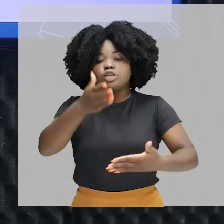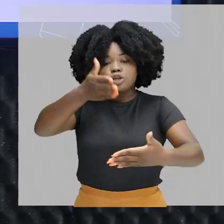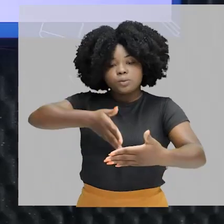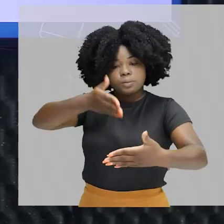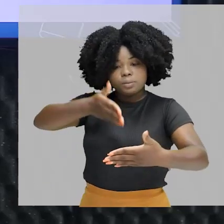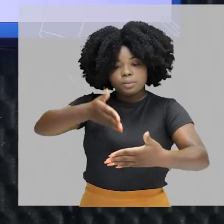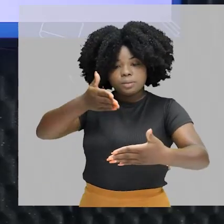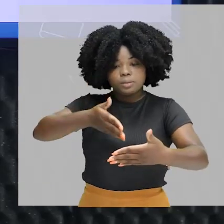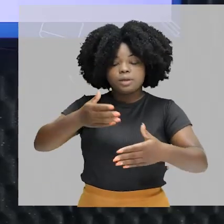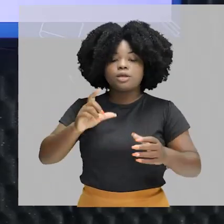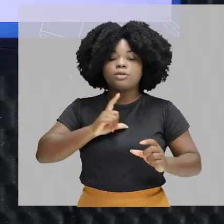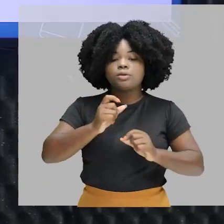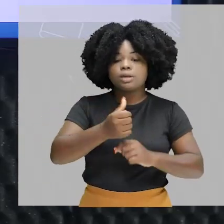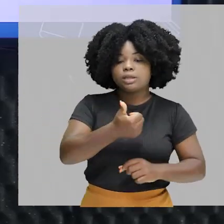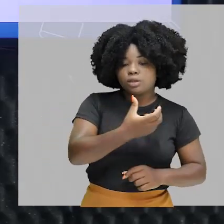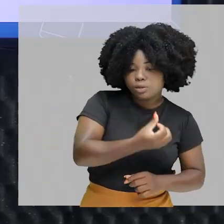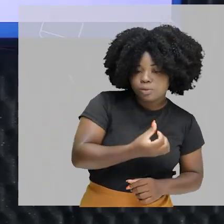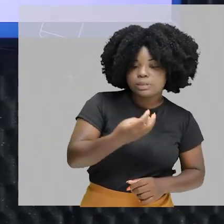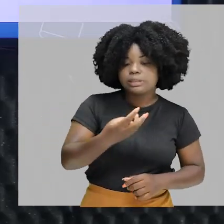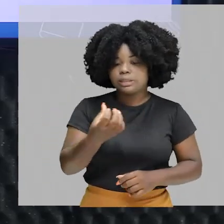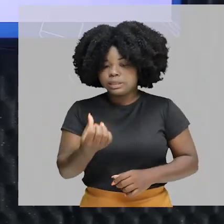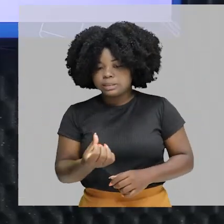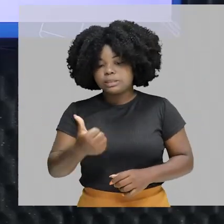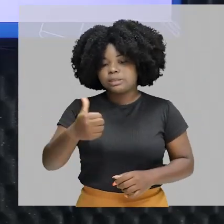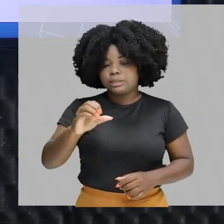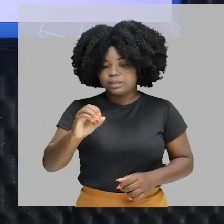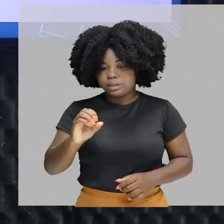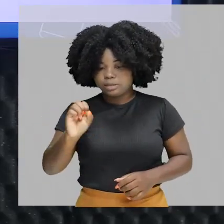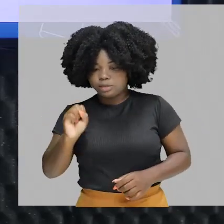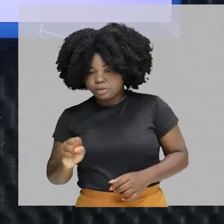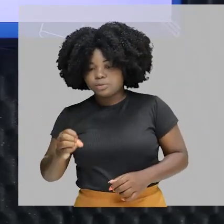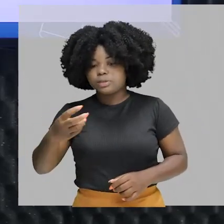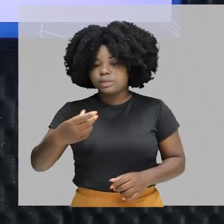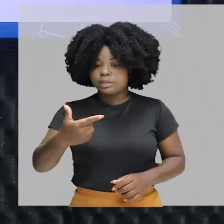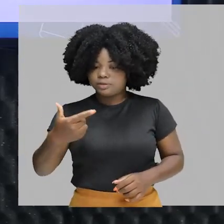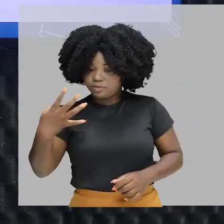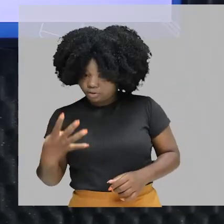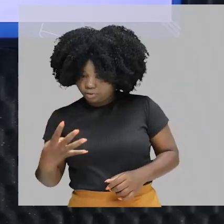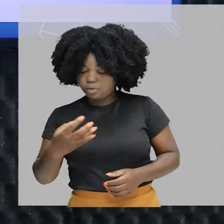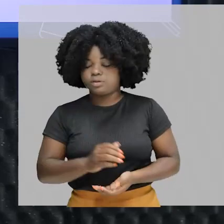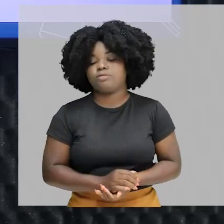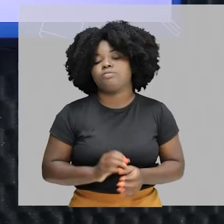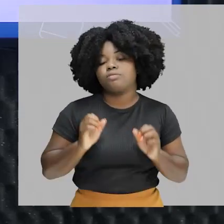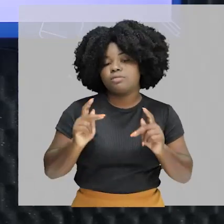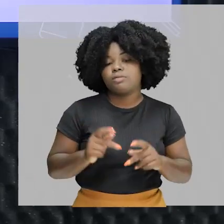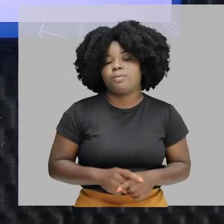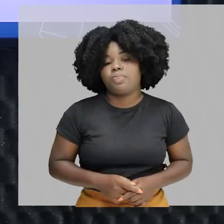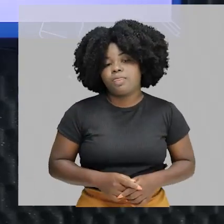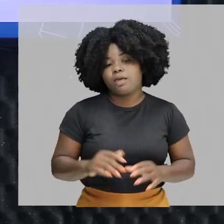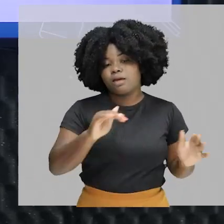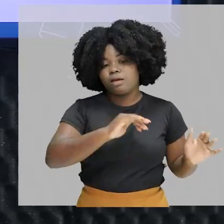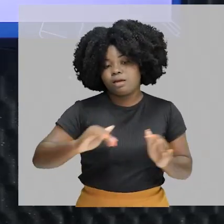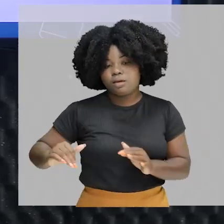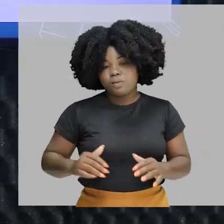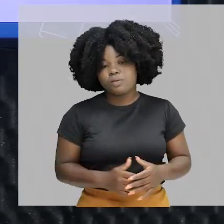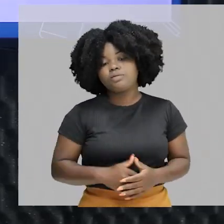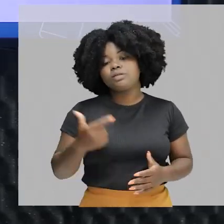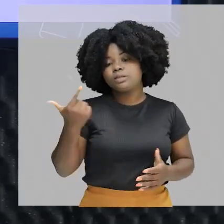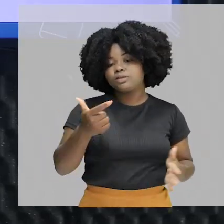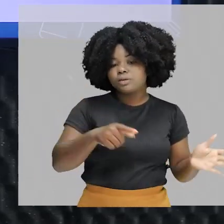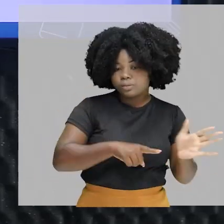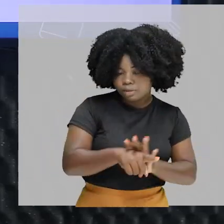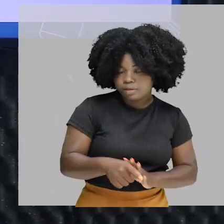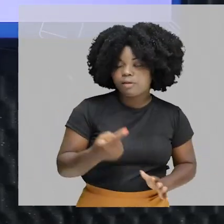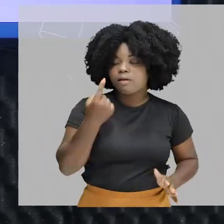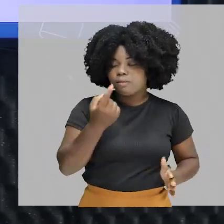e 324, da forma como a questão foi passada para nós, tá bom? Passemos agora para mais uma questão. Olha